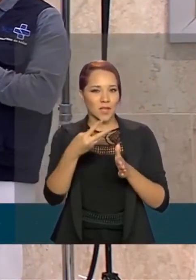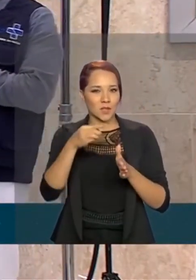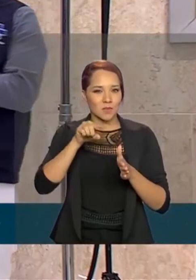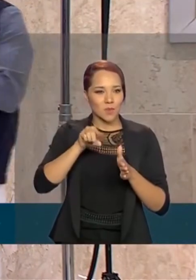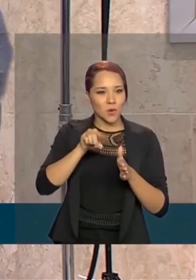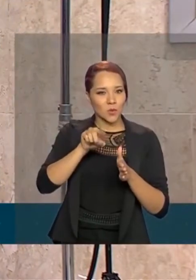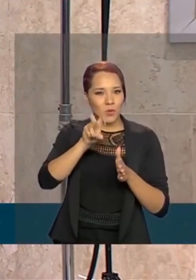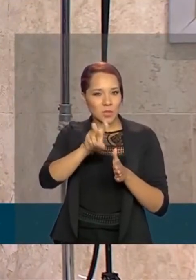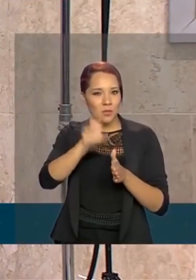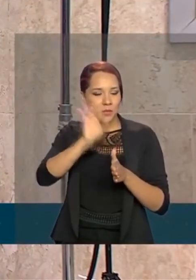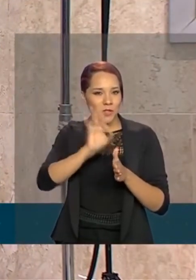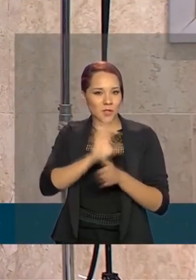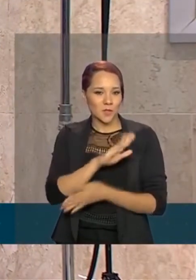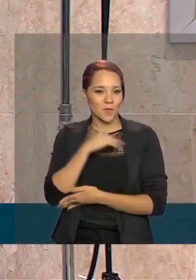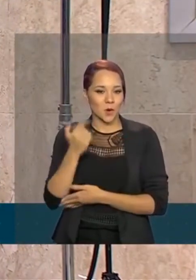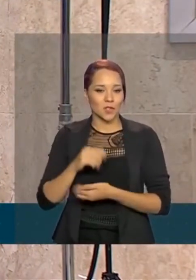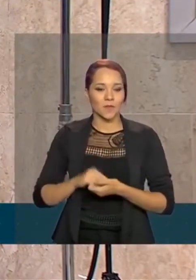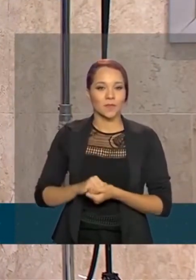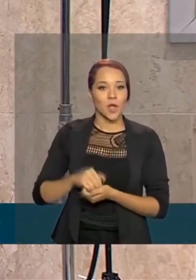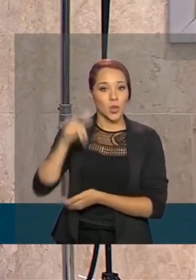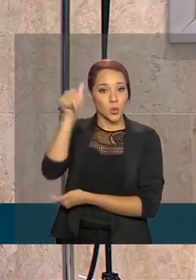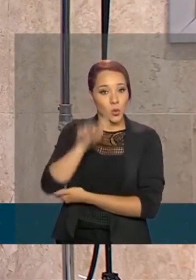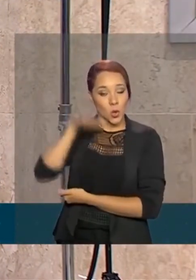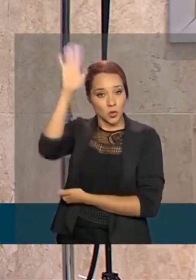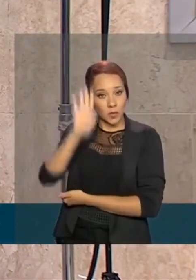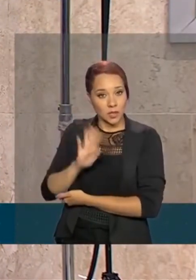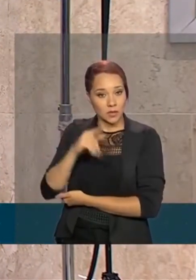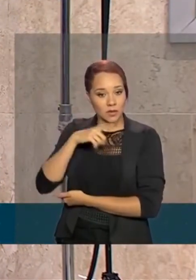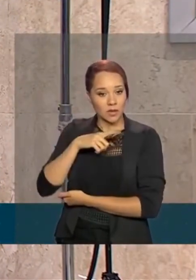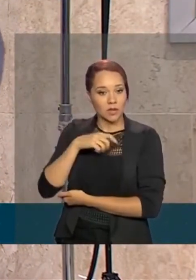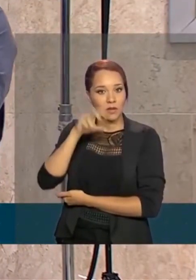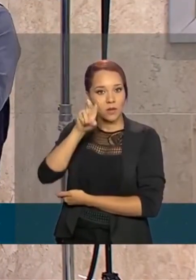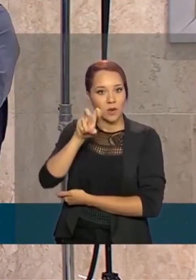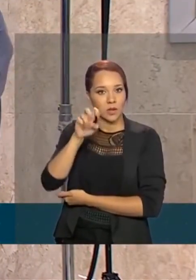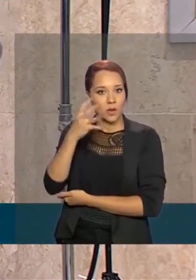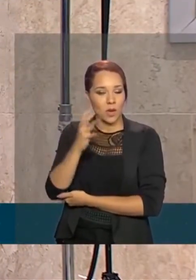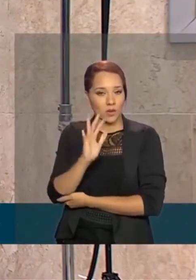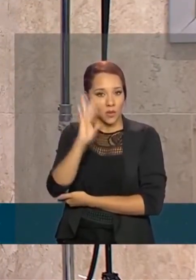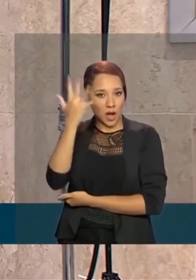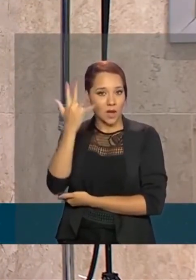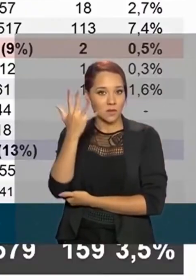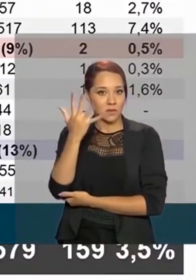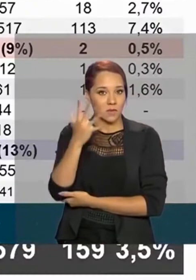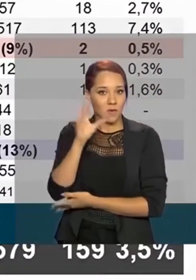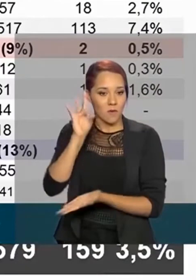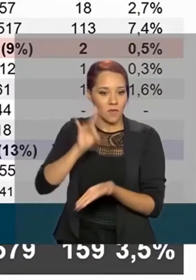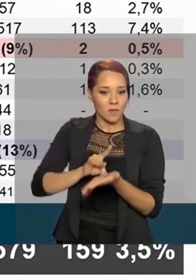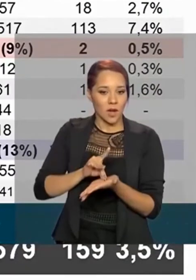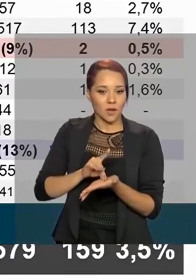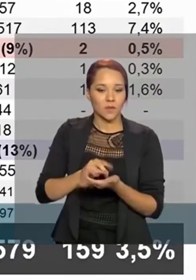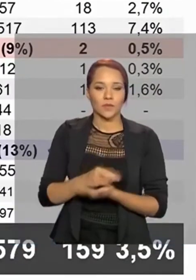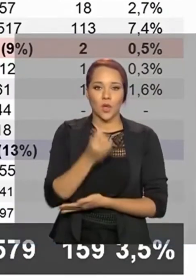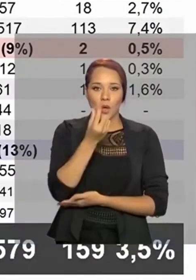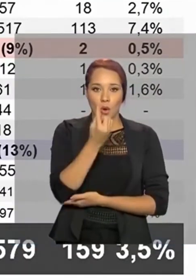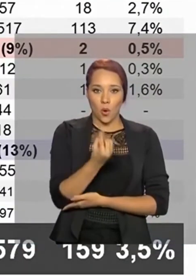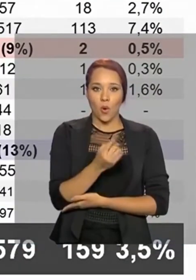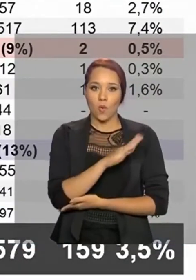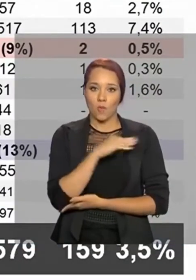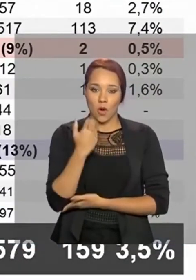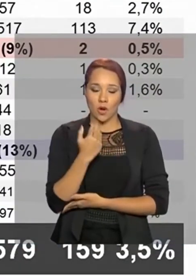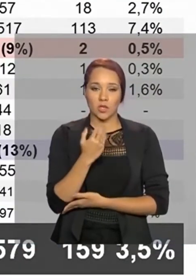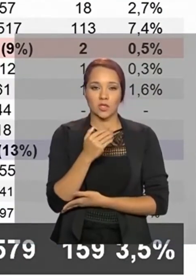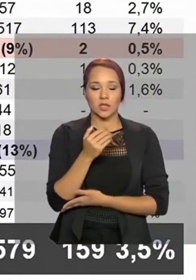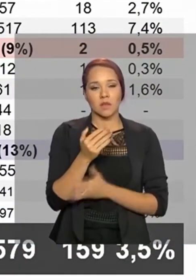região norte do Brasil, temos 254 casos confirmados, 6% do total, um óbito, 0,4%